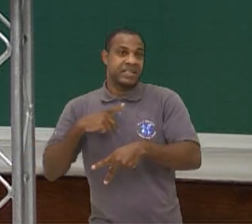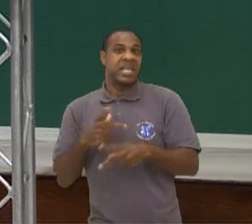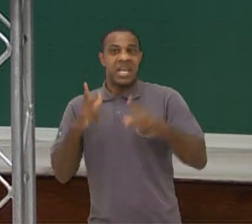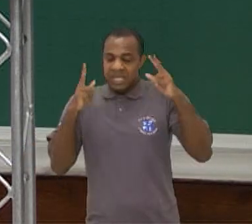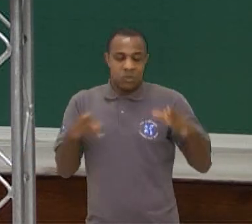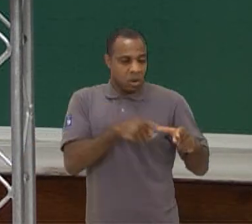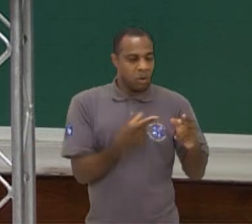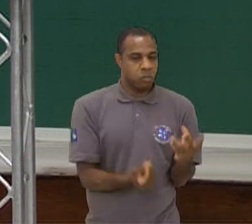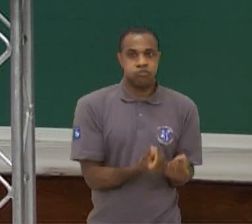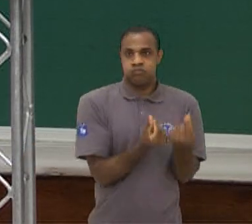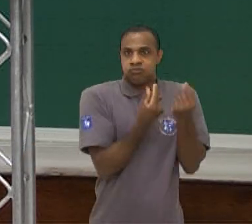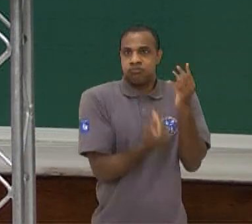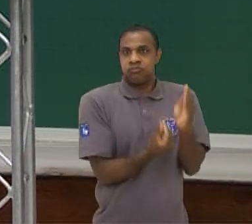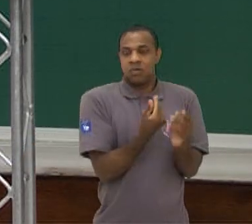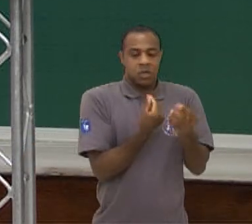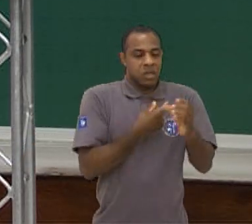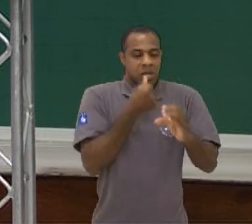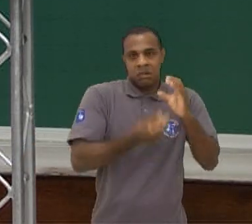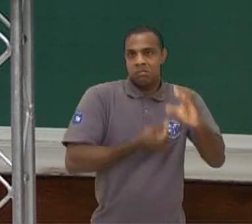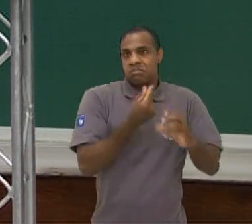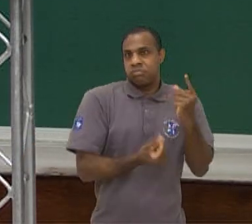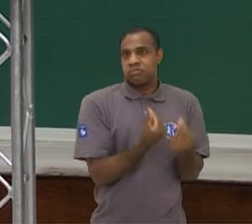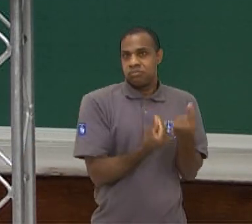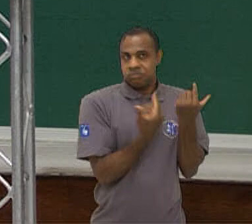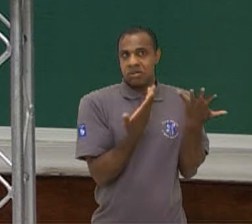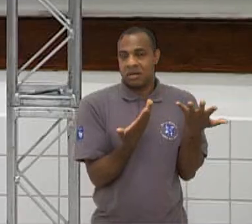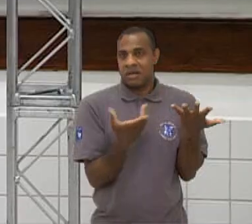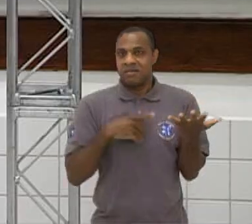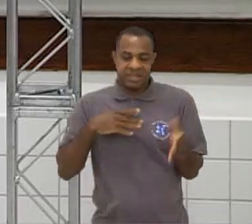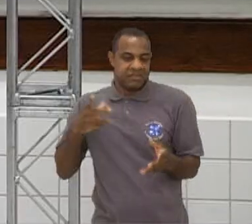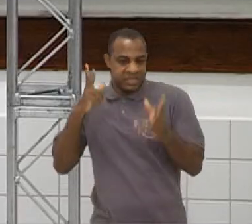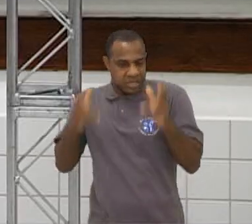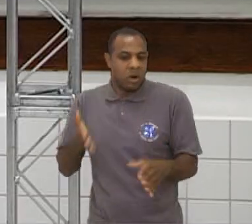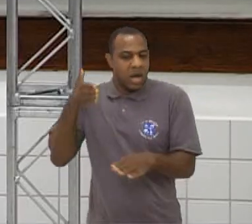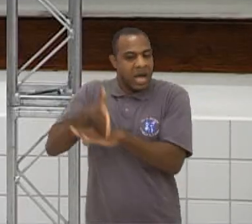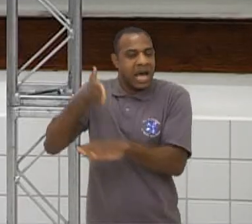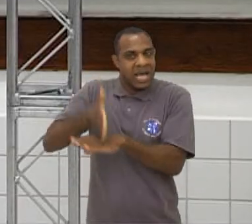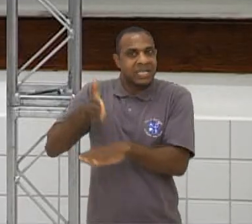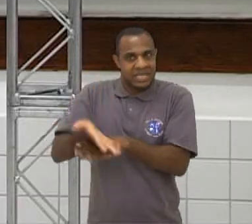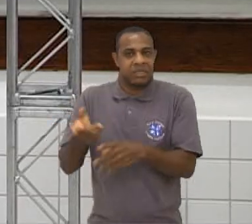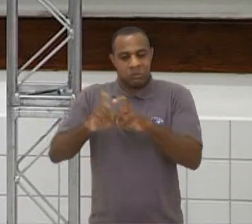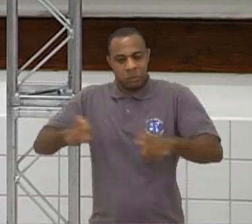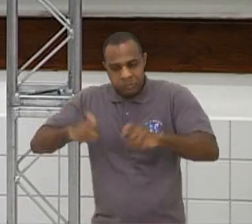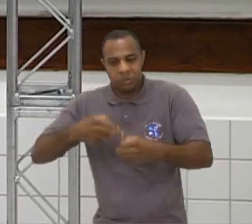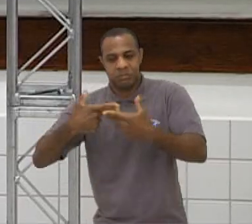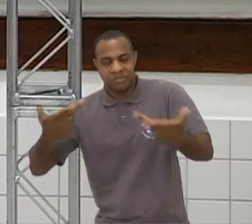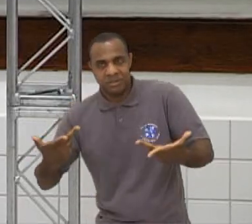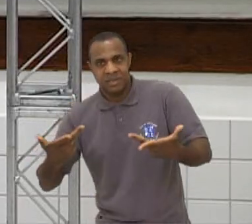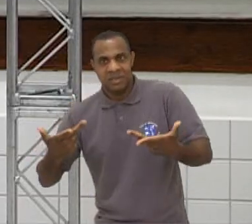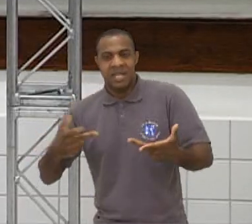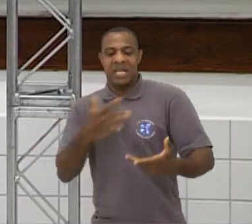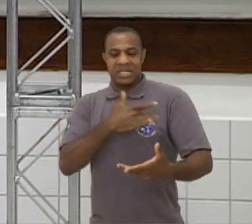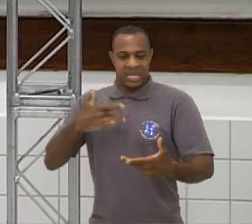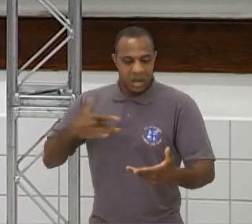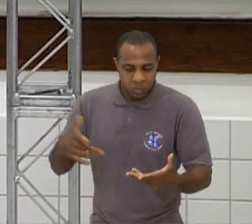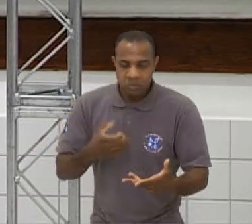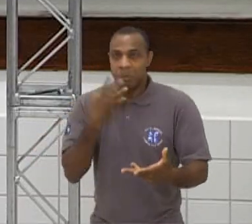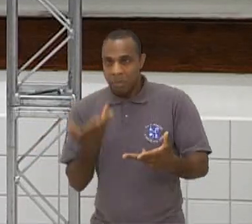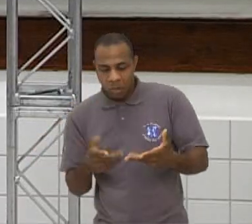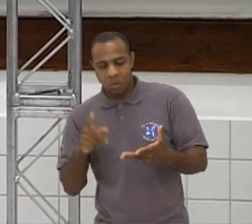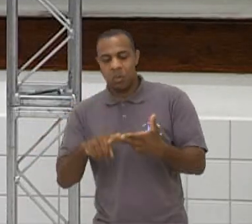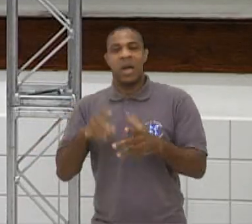material de um capitalista? Né? Ele vai ter acesso ao mesmo consumo? ele vai ter acesso à mesma saúde, à